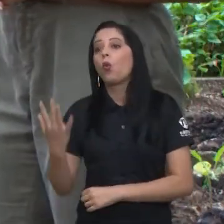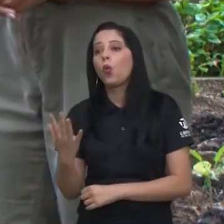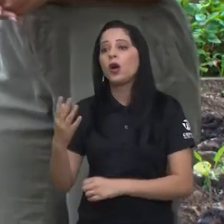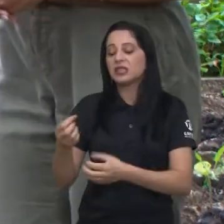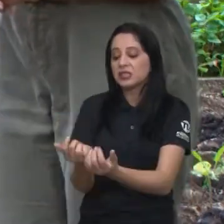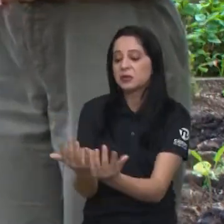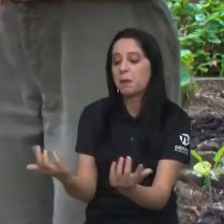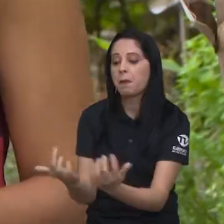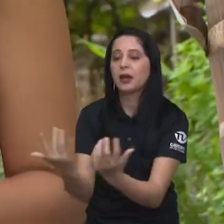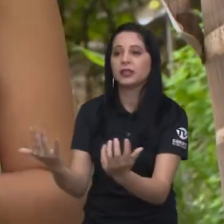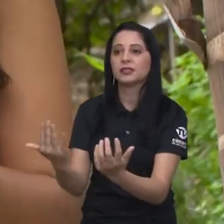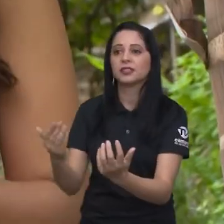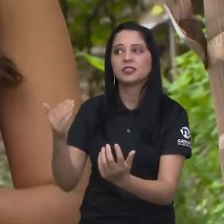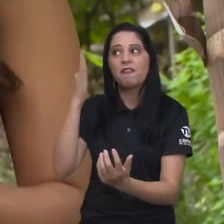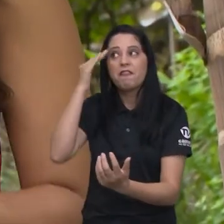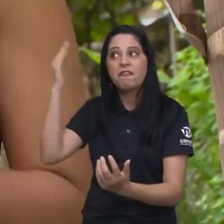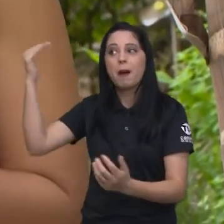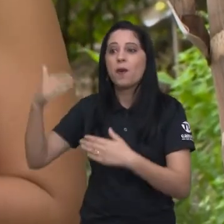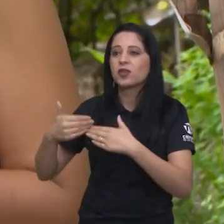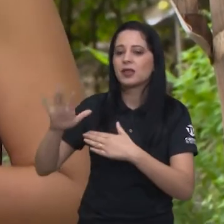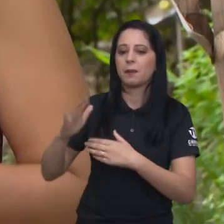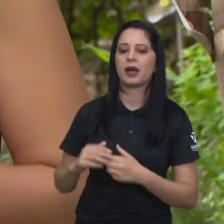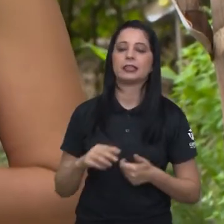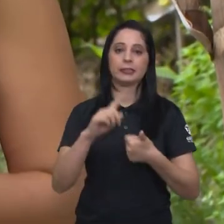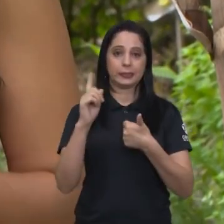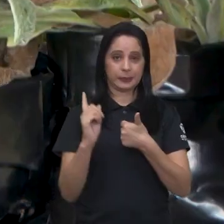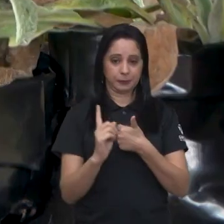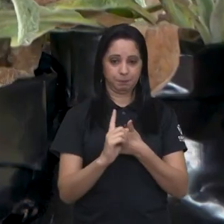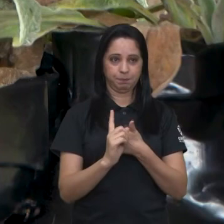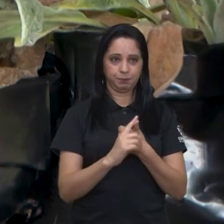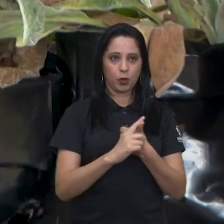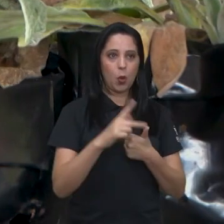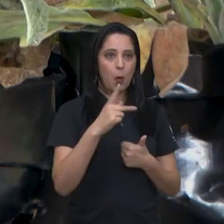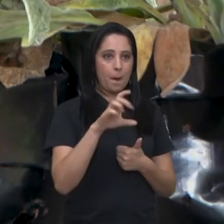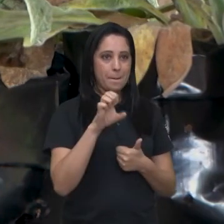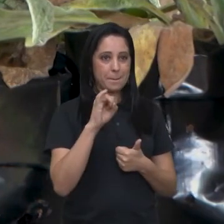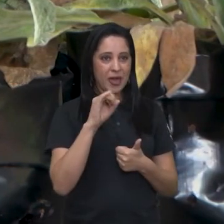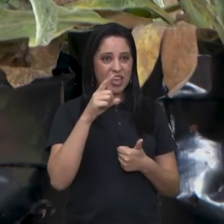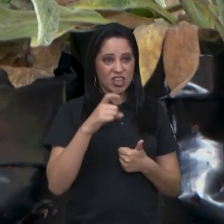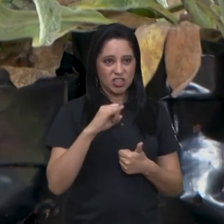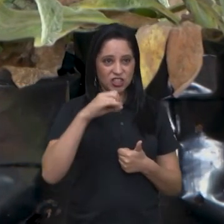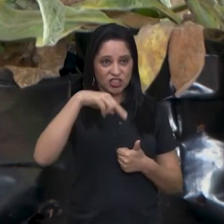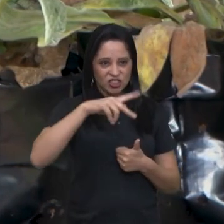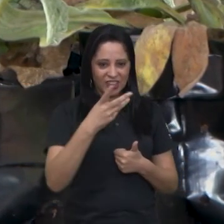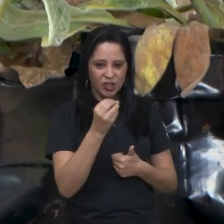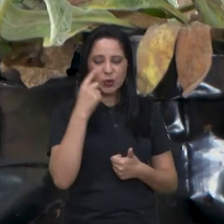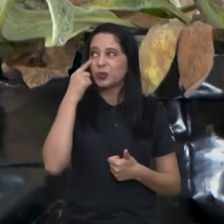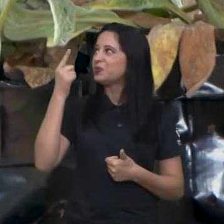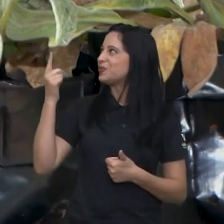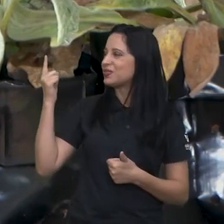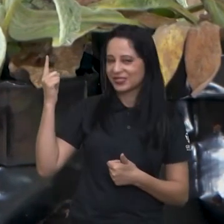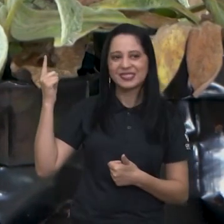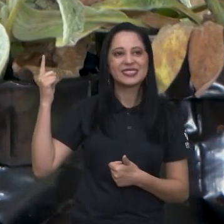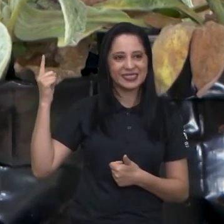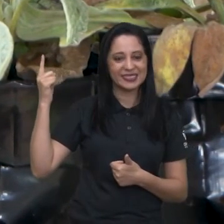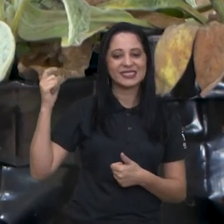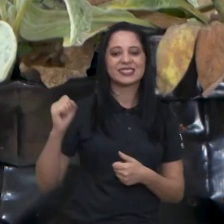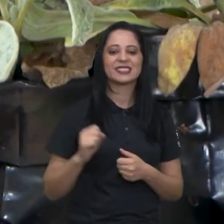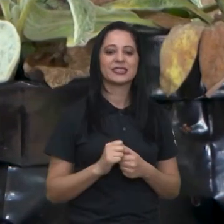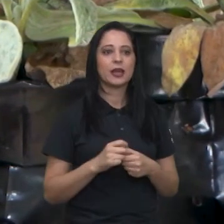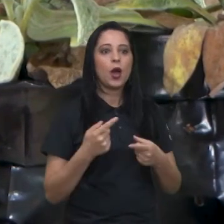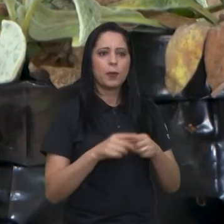mais conhecidas? As mais conhecidas hoje em dia são o peixinho, o lambari da horta, por conta da possibilidade de